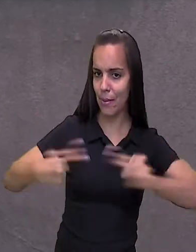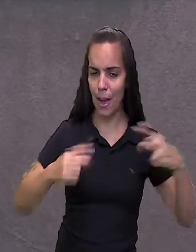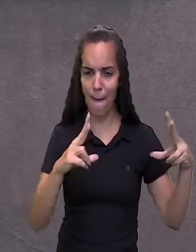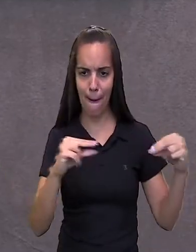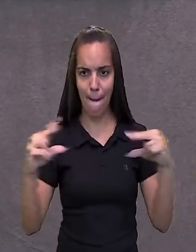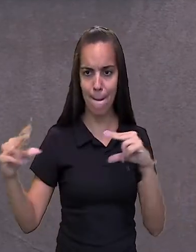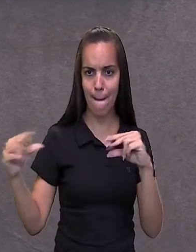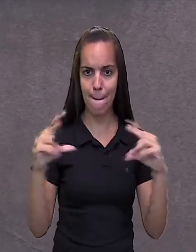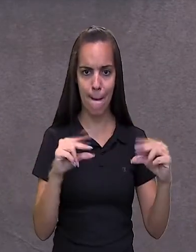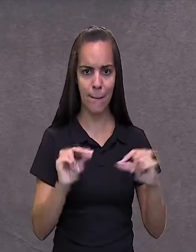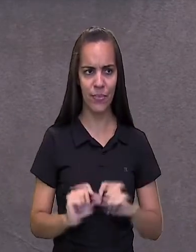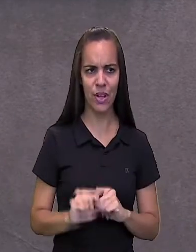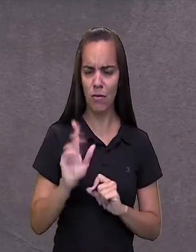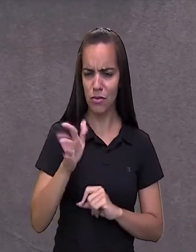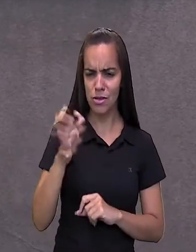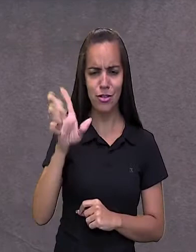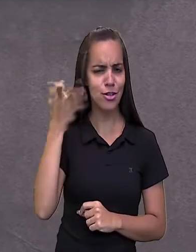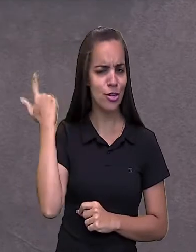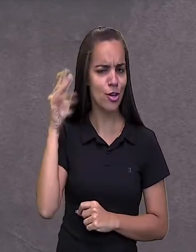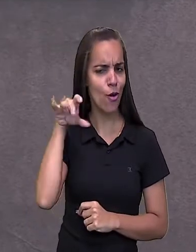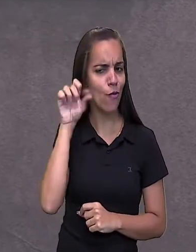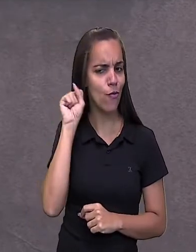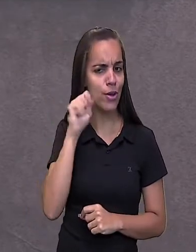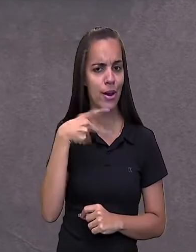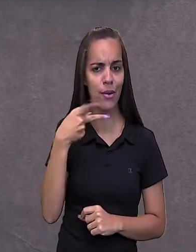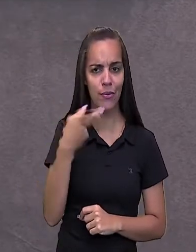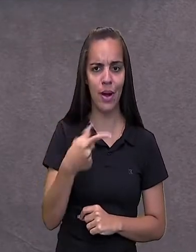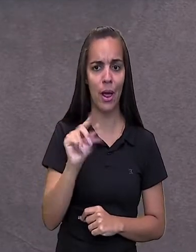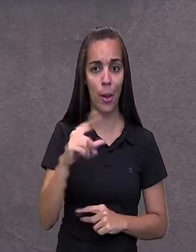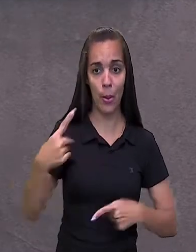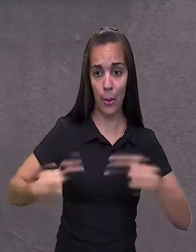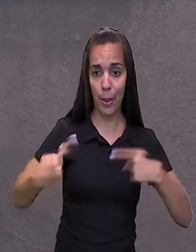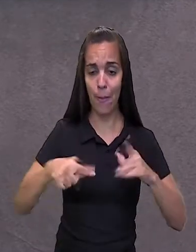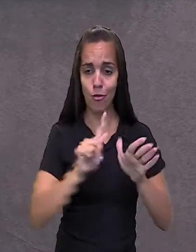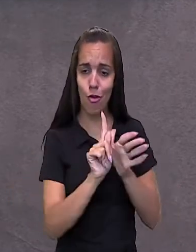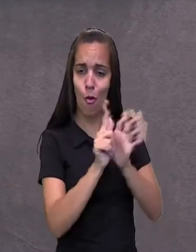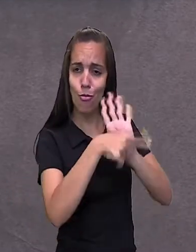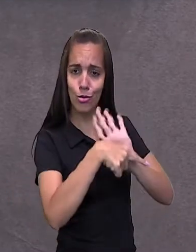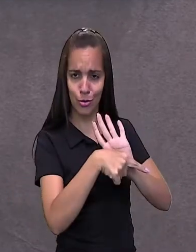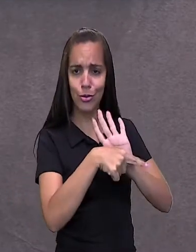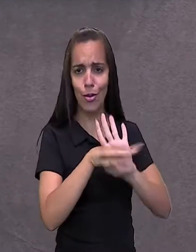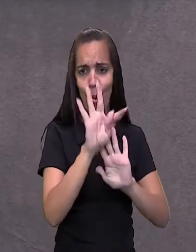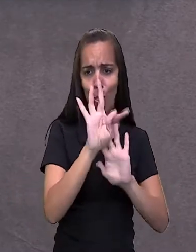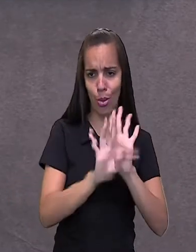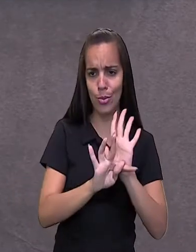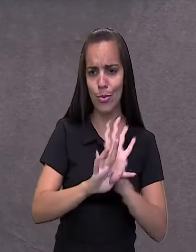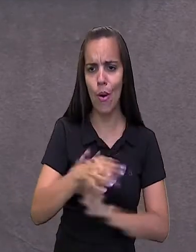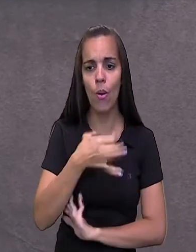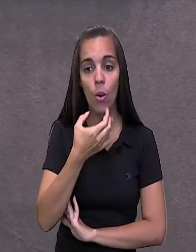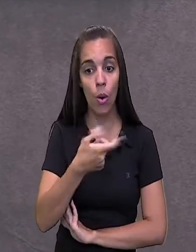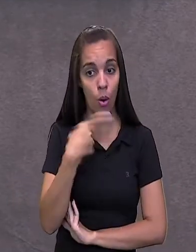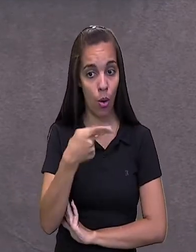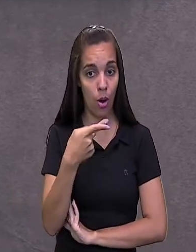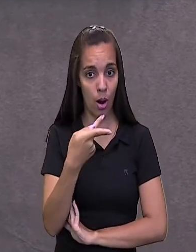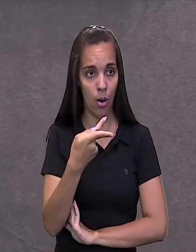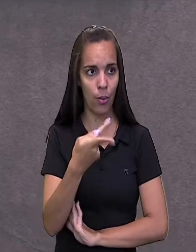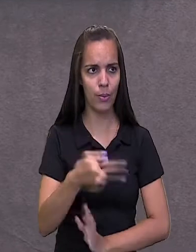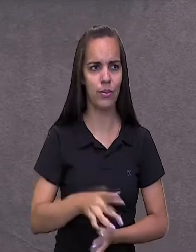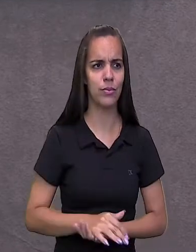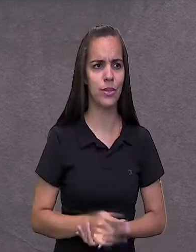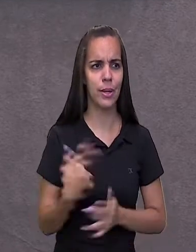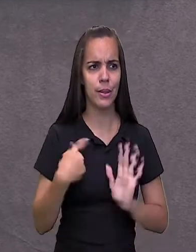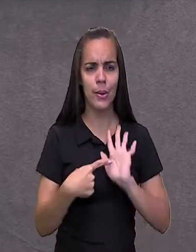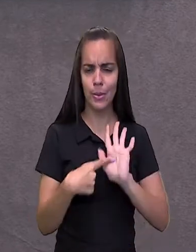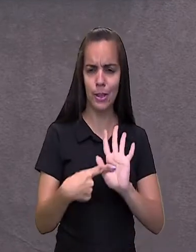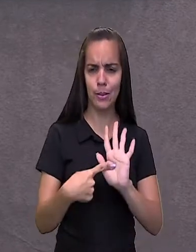ter assistido um debate. O debate é um gênero oral falado. O debate é aquele momento ali de